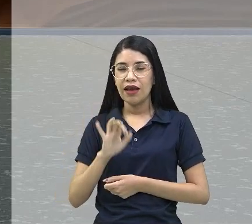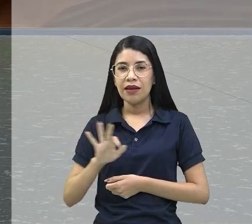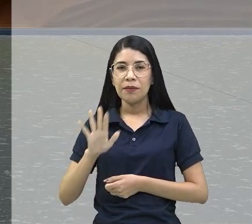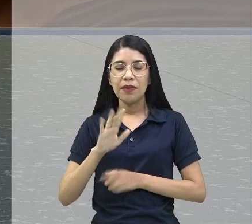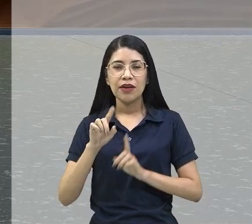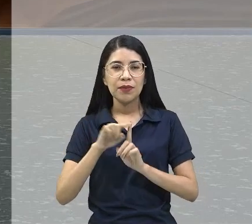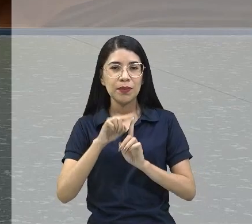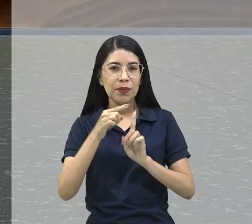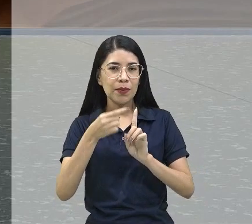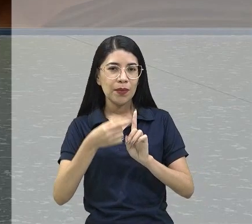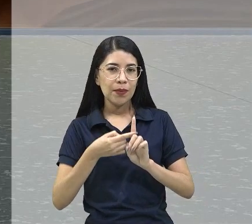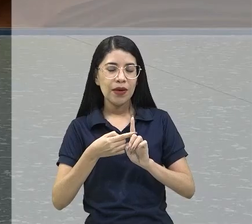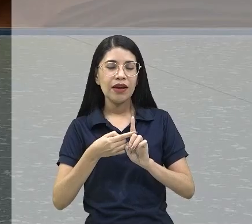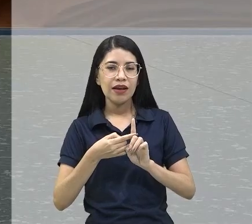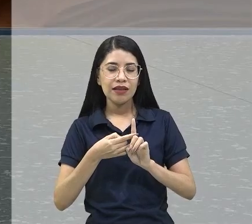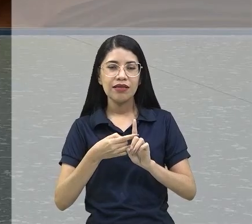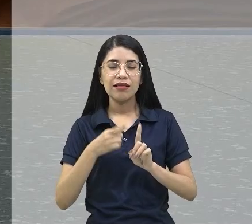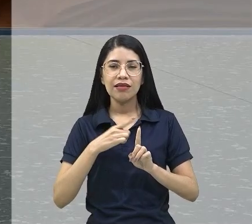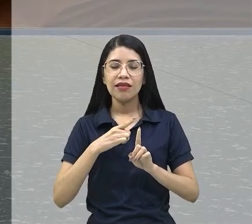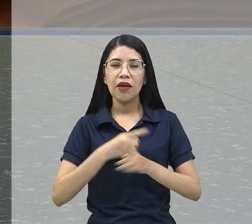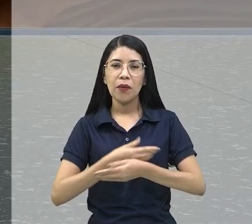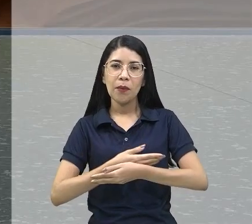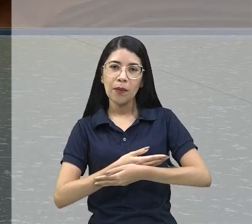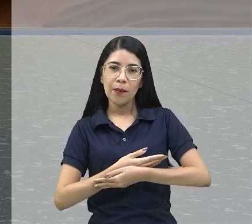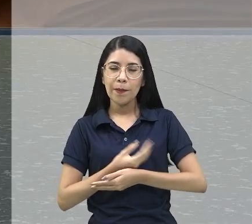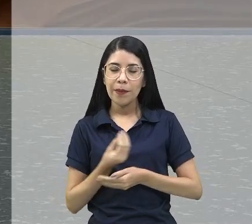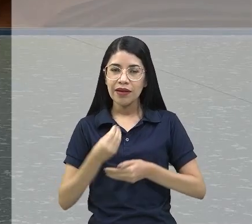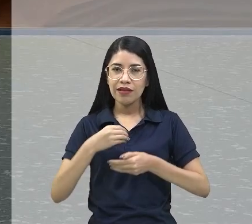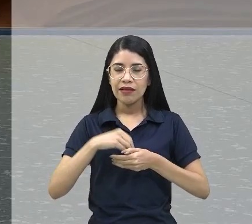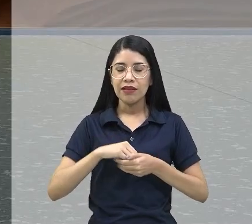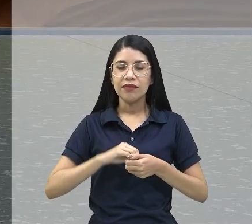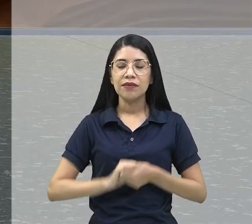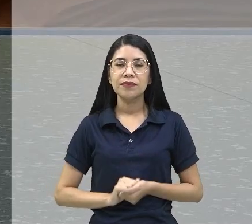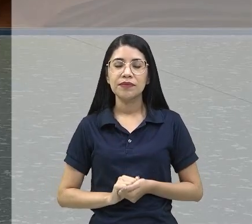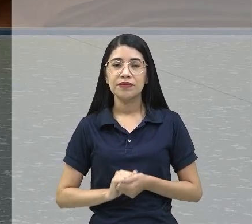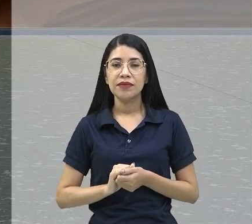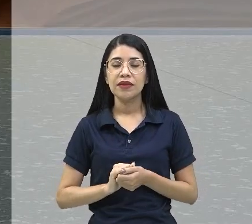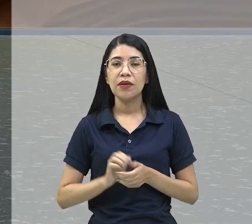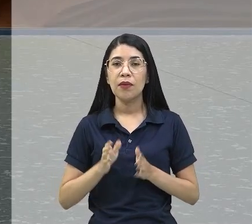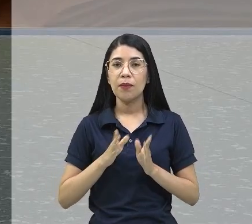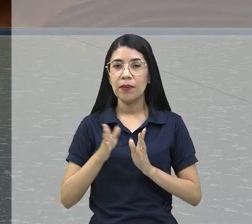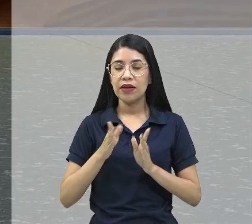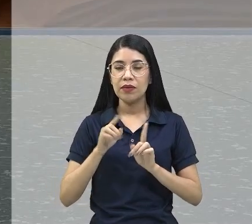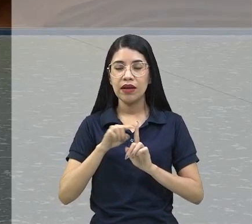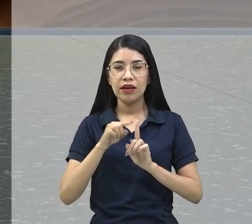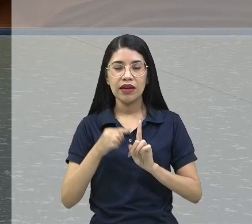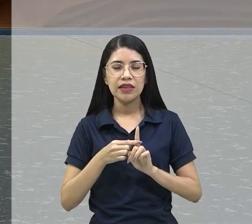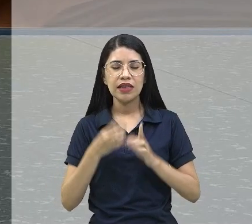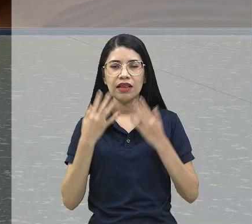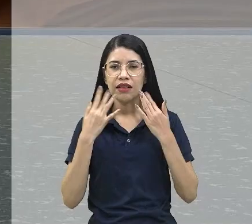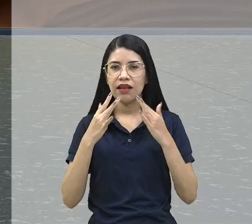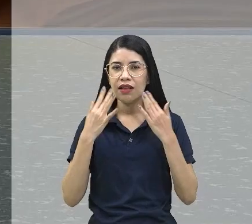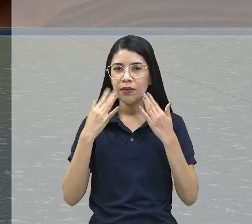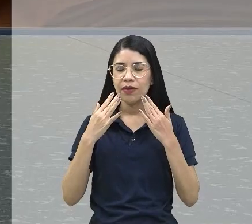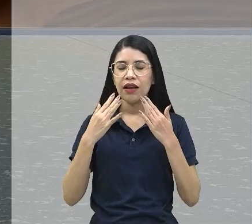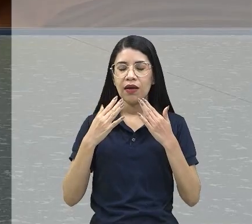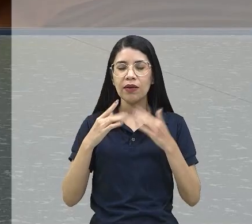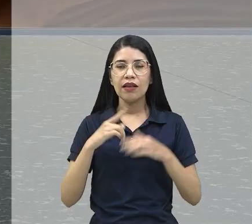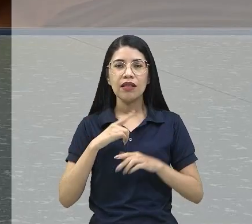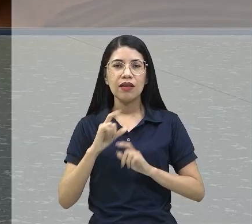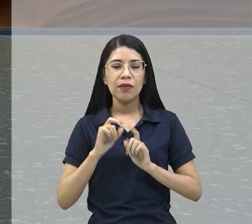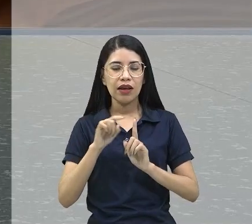aí gestando um novo serzinho. A gravidez, ela representa, então, um processo natural, que ela envolve